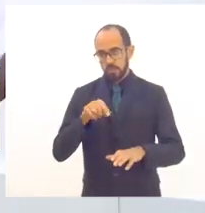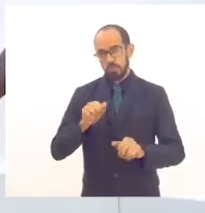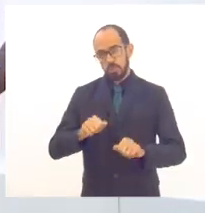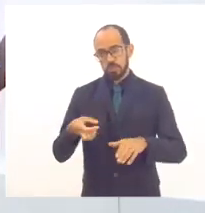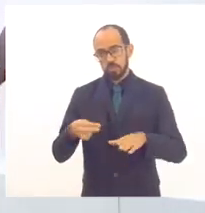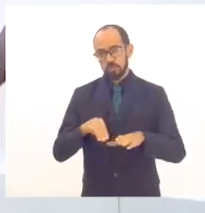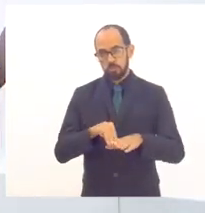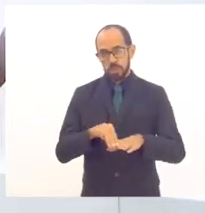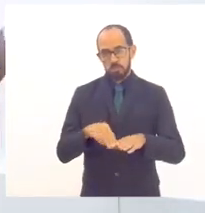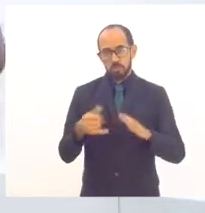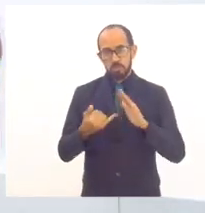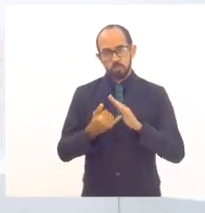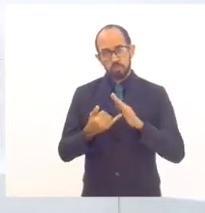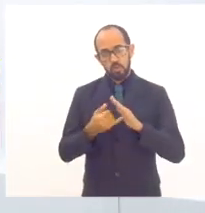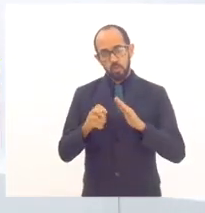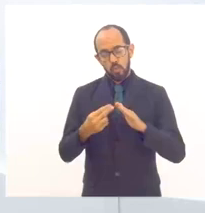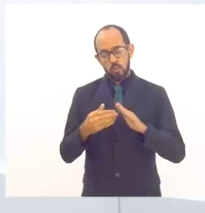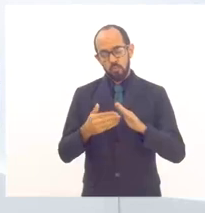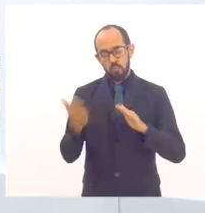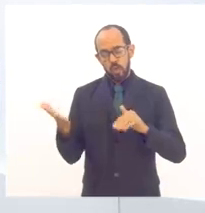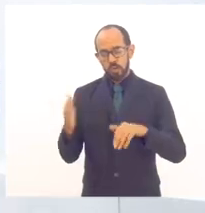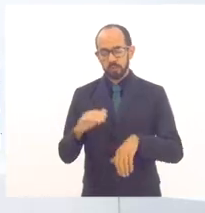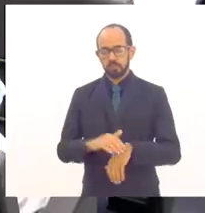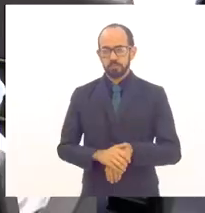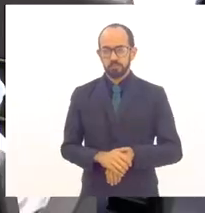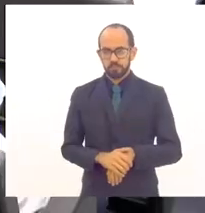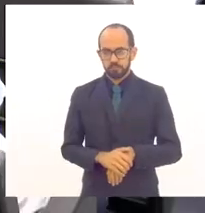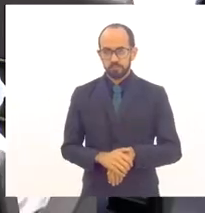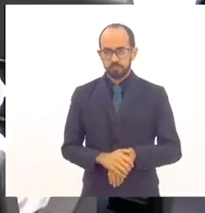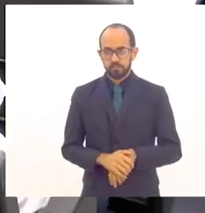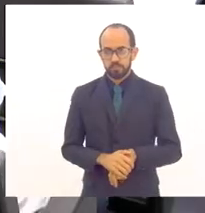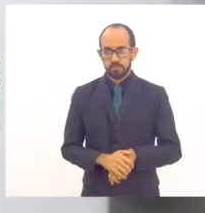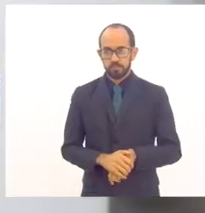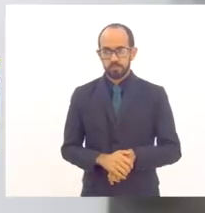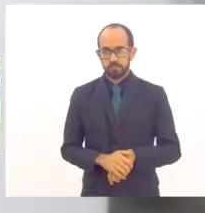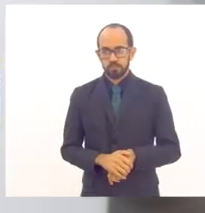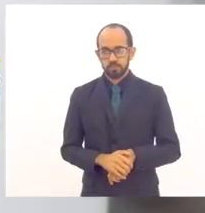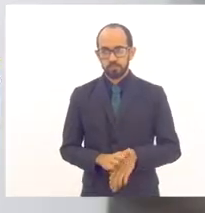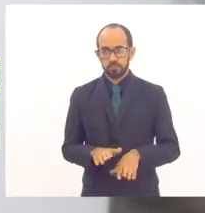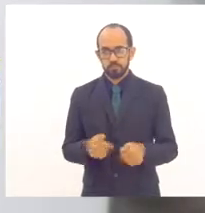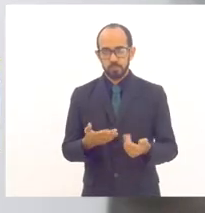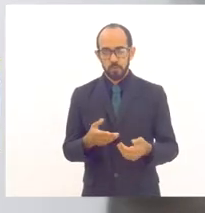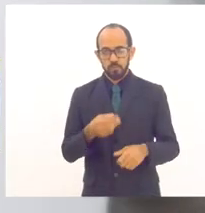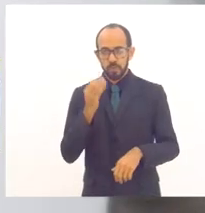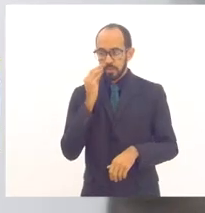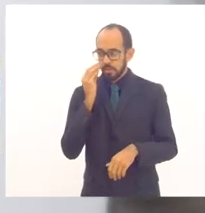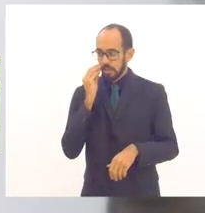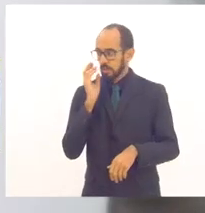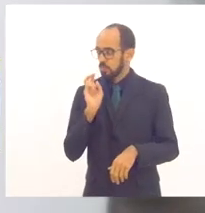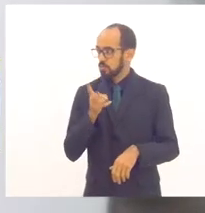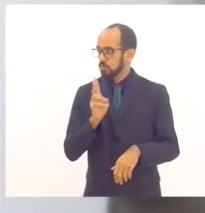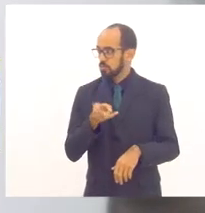instituição ou um membro fora da instituição. É isso. Bem, pessoal, vamos tentar continuar e